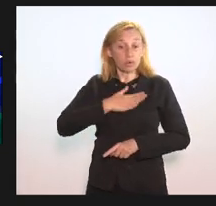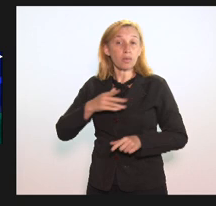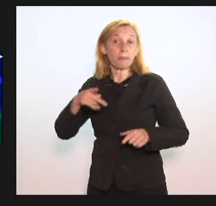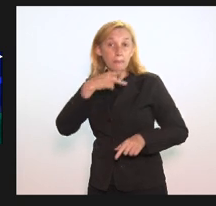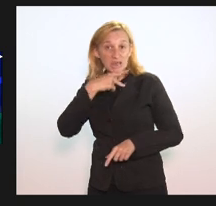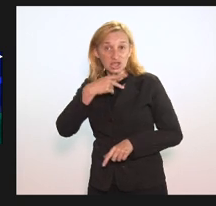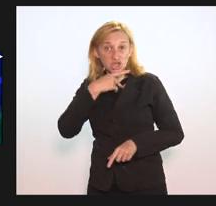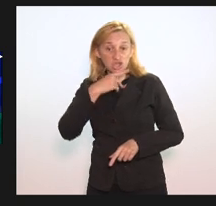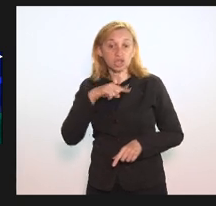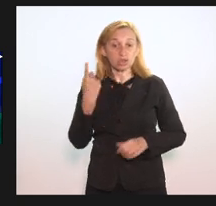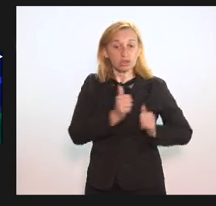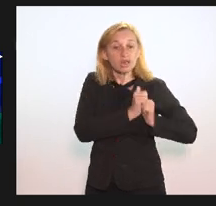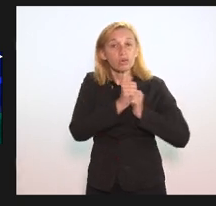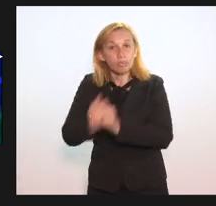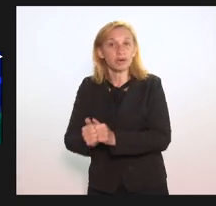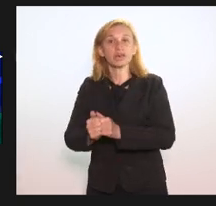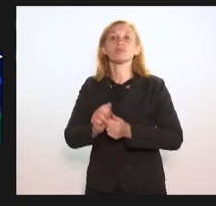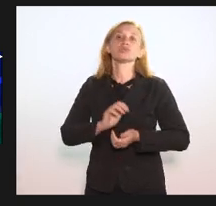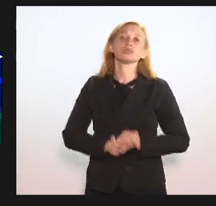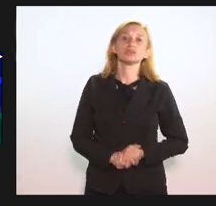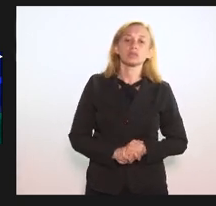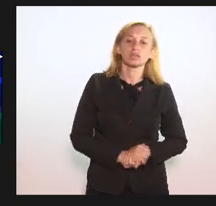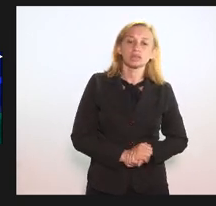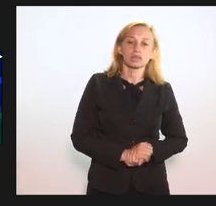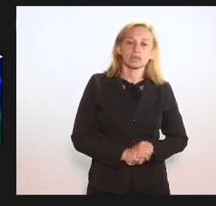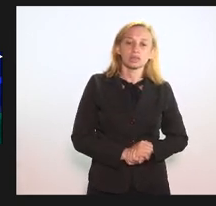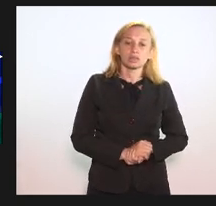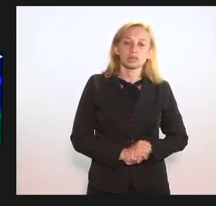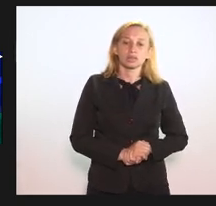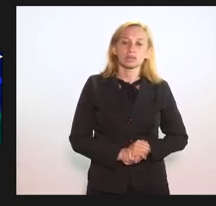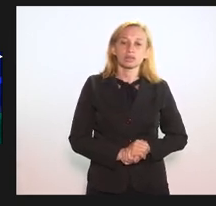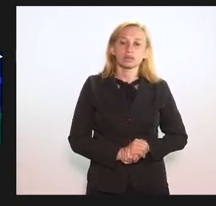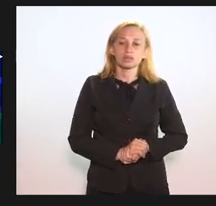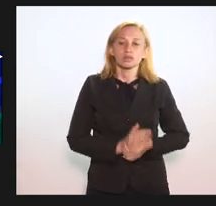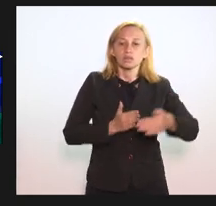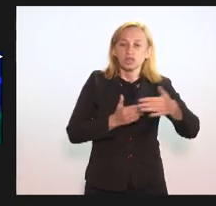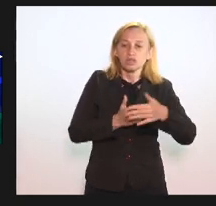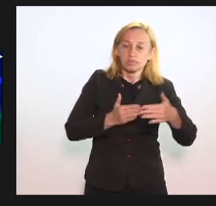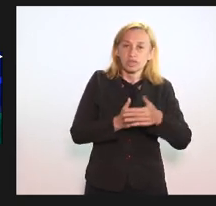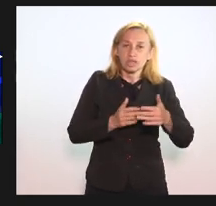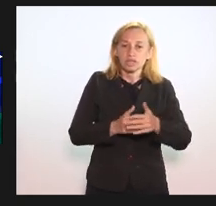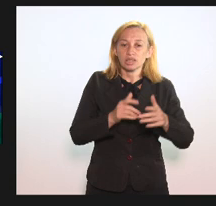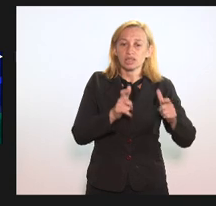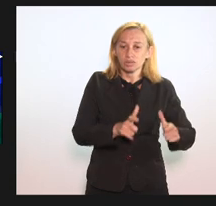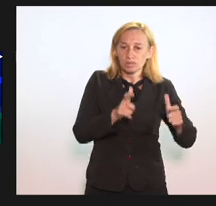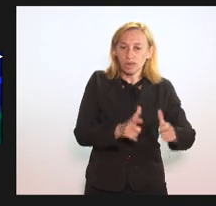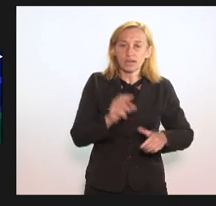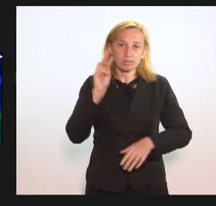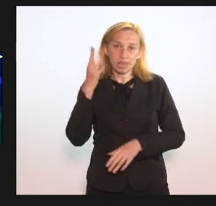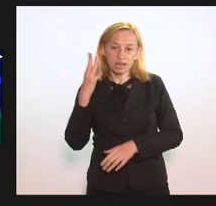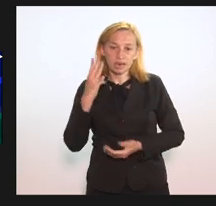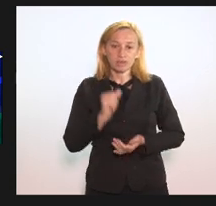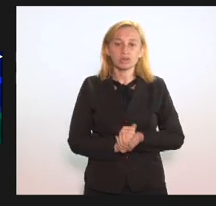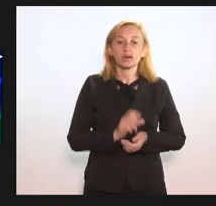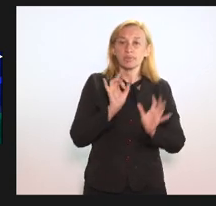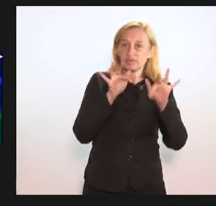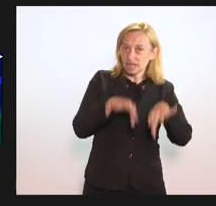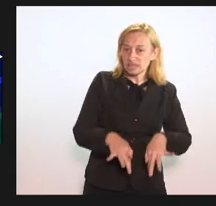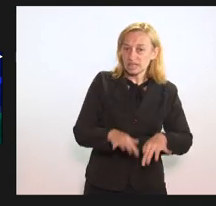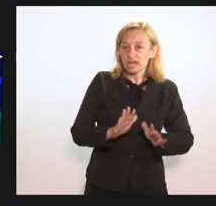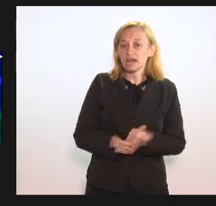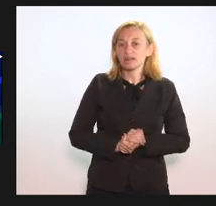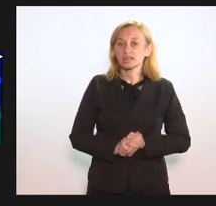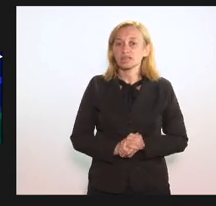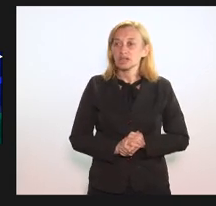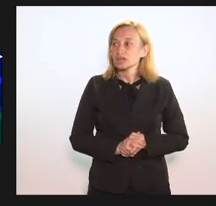e a gente acompanha e as medidas que são feitas no Maranhão tão para terminar